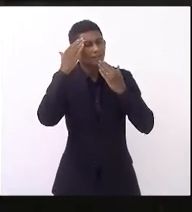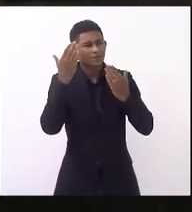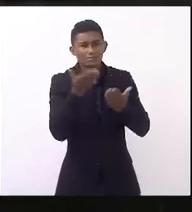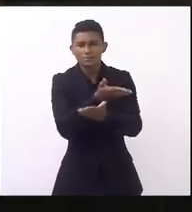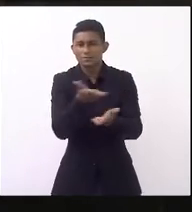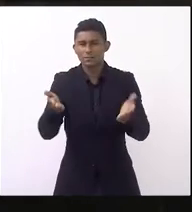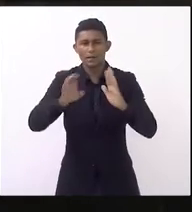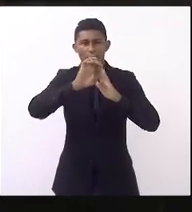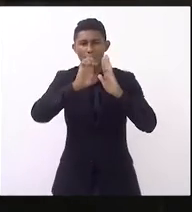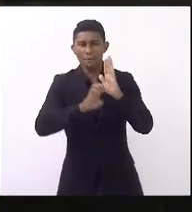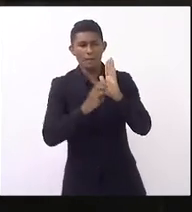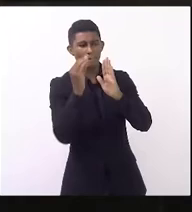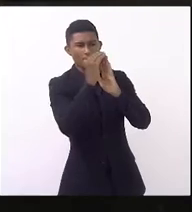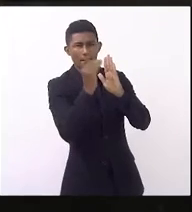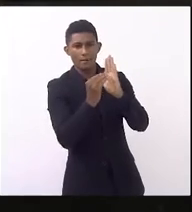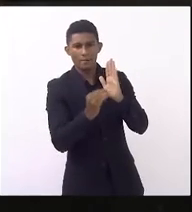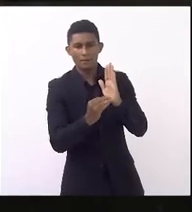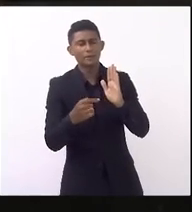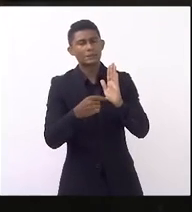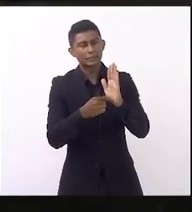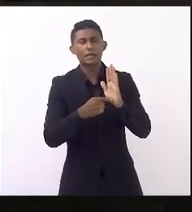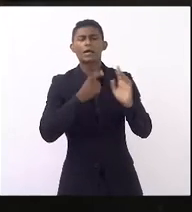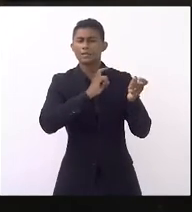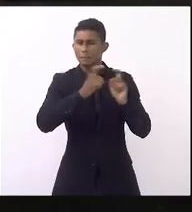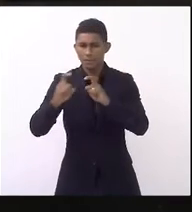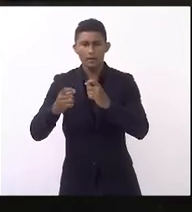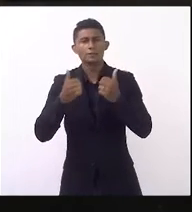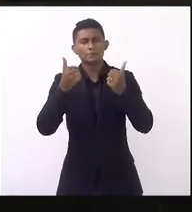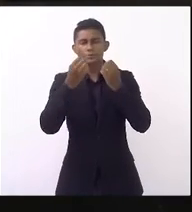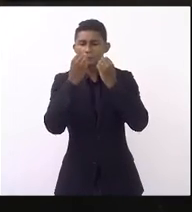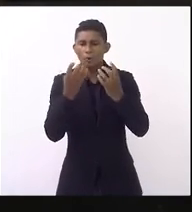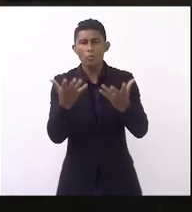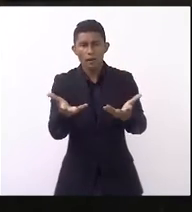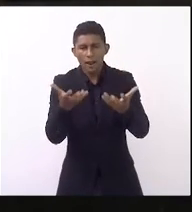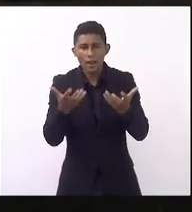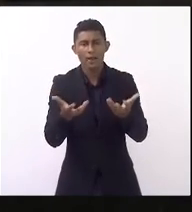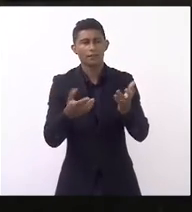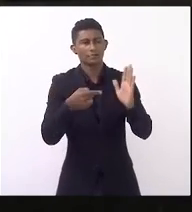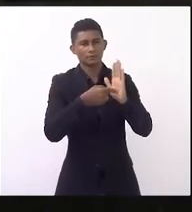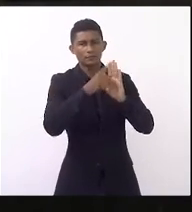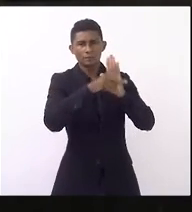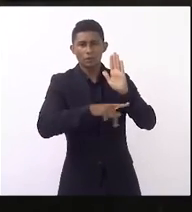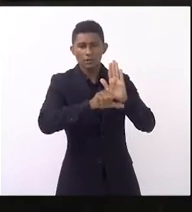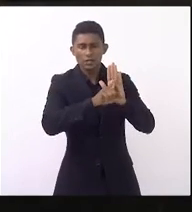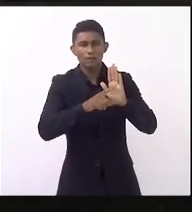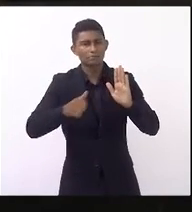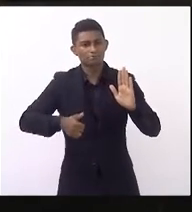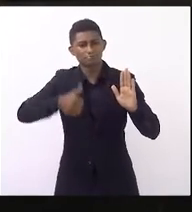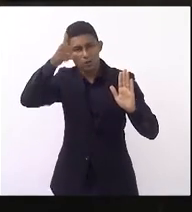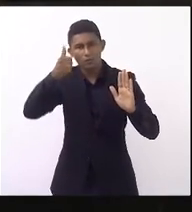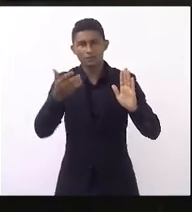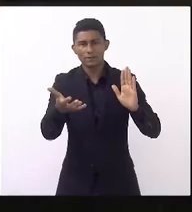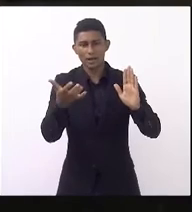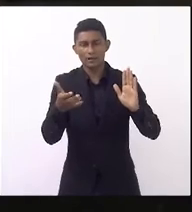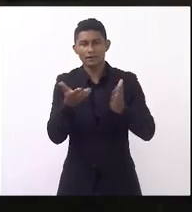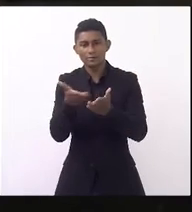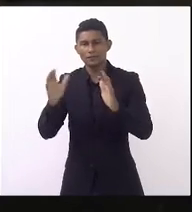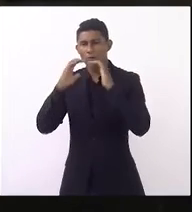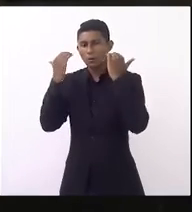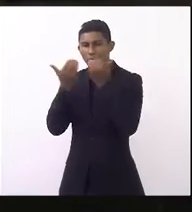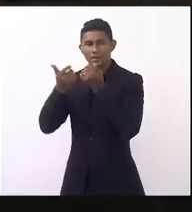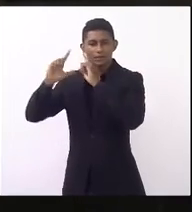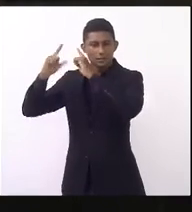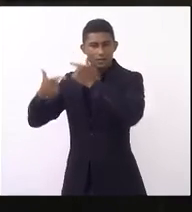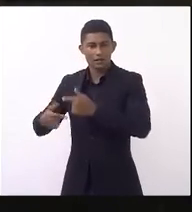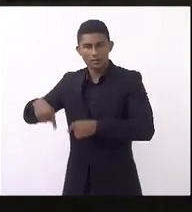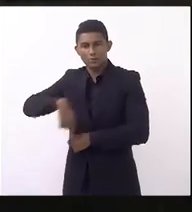que a gente possa fazer um bom debate e qualificar e fortalecer a possibilidade do reconhecimento das comunidades tradicionais do estado